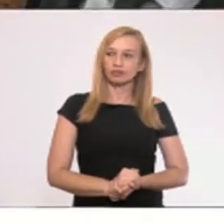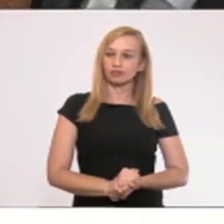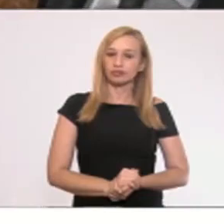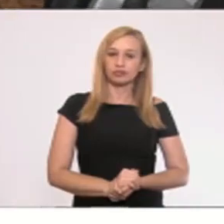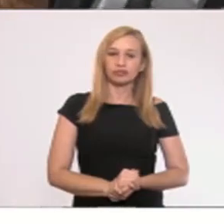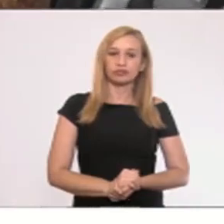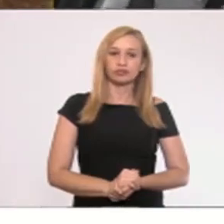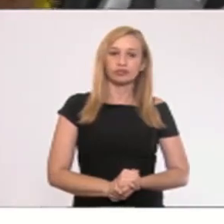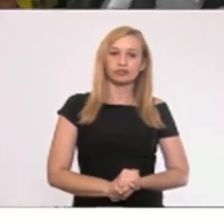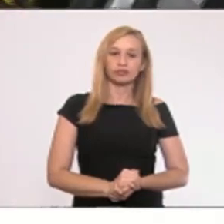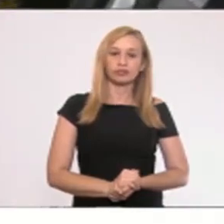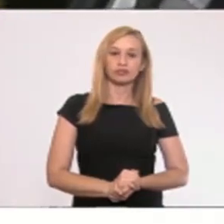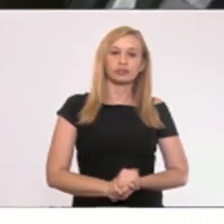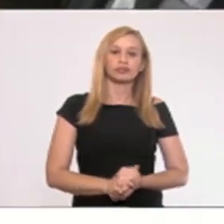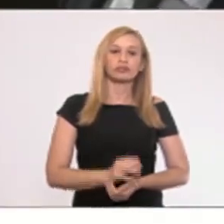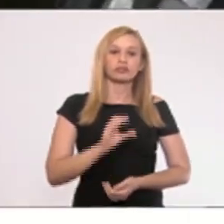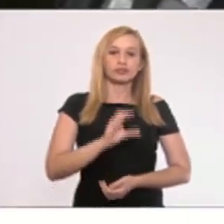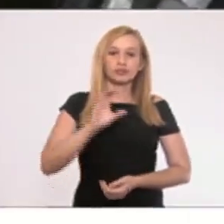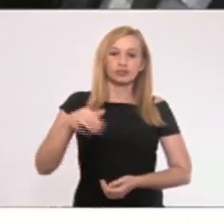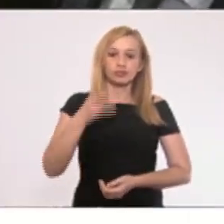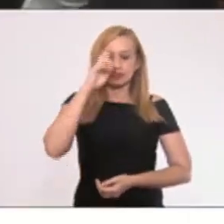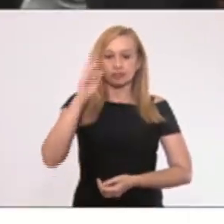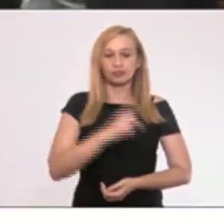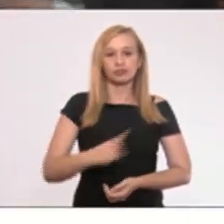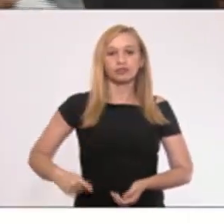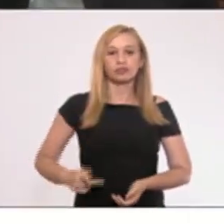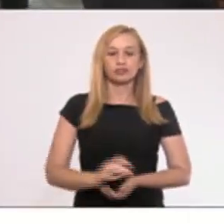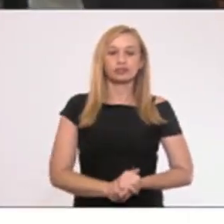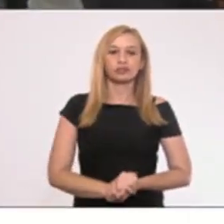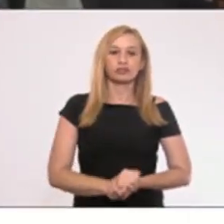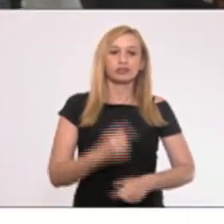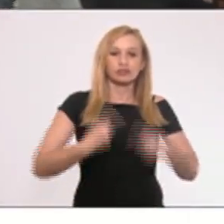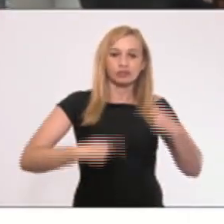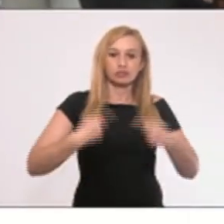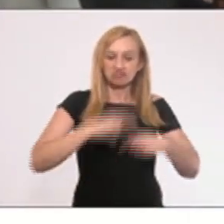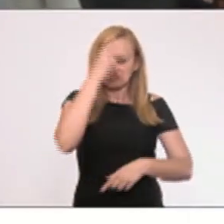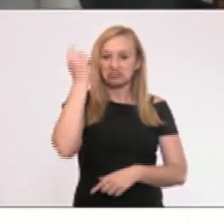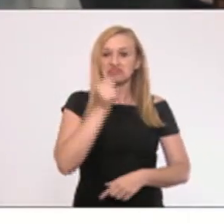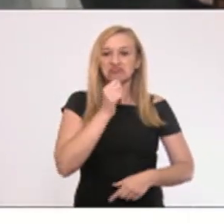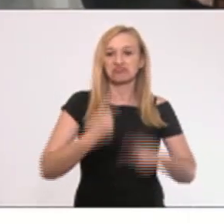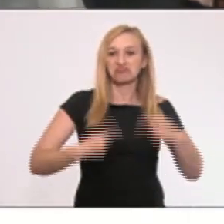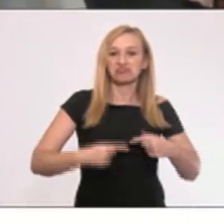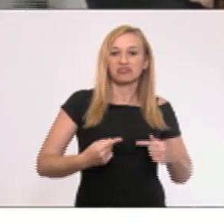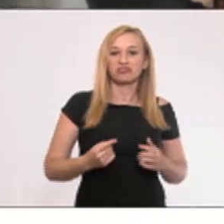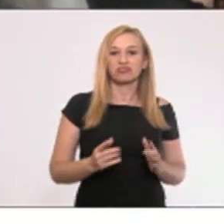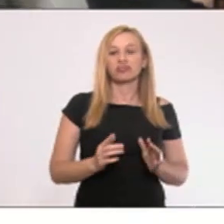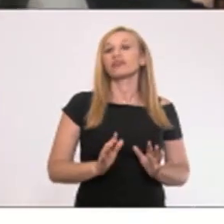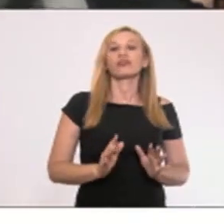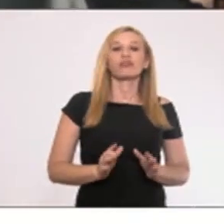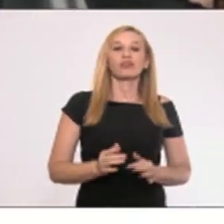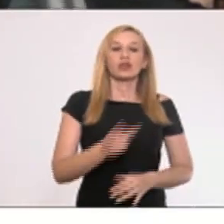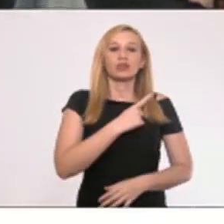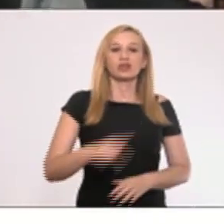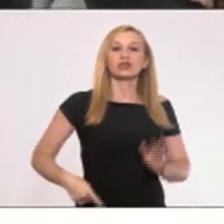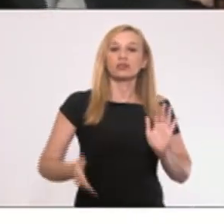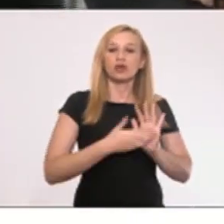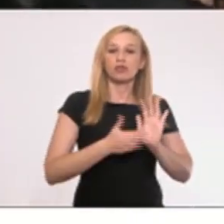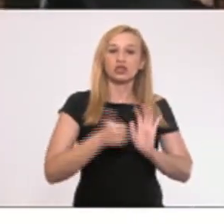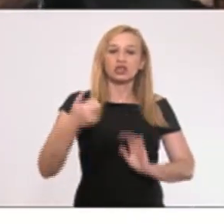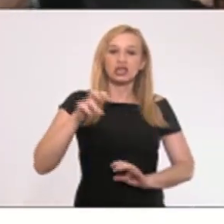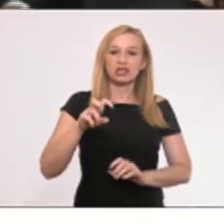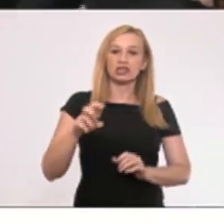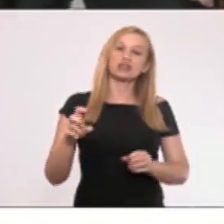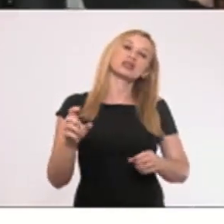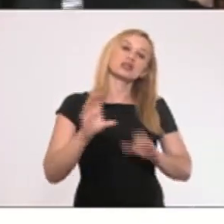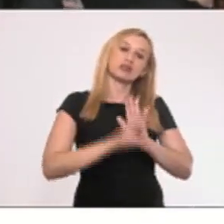Acompanho o parecer do relator da CCJ, senhor presidente. Com os pareceres emitidos em discussão, não havendo quem queira discutir, presente proposta recebeu 15